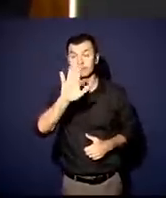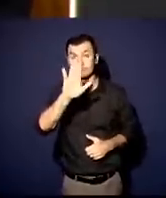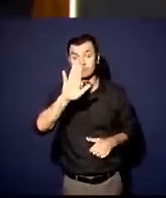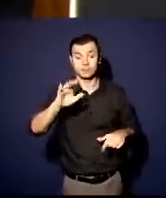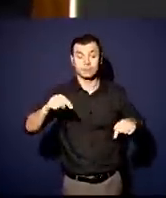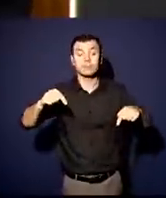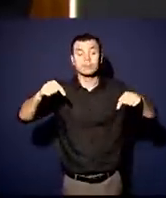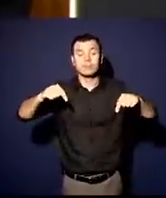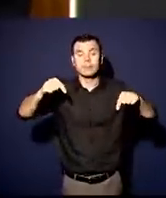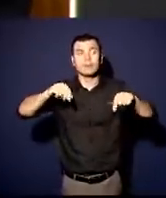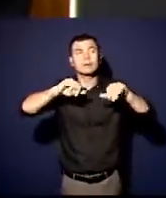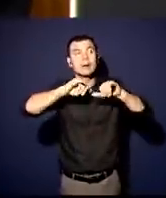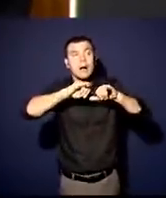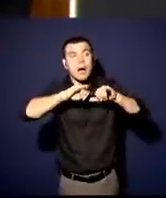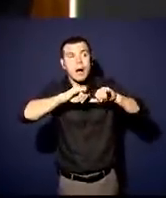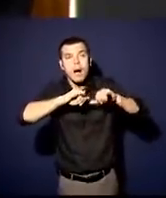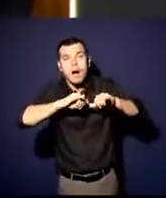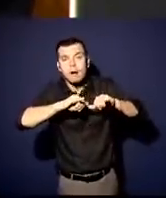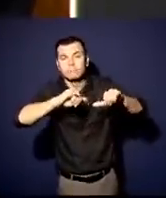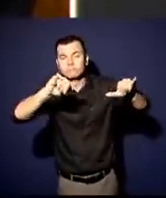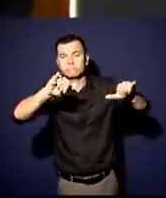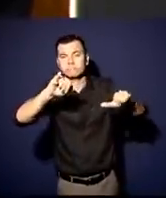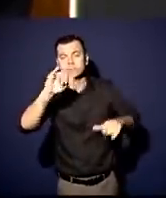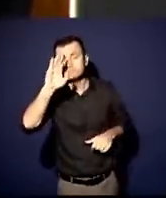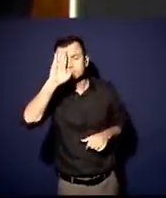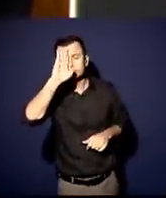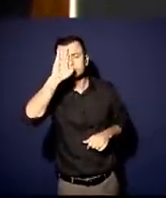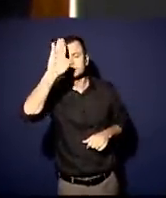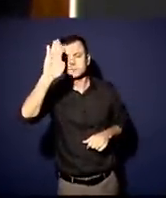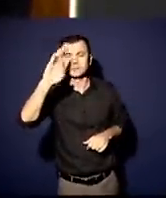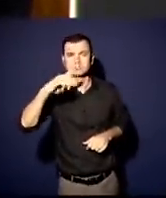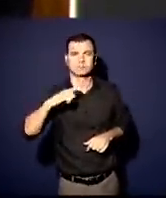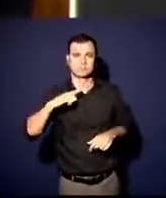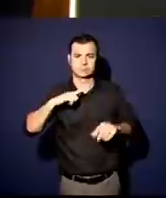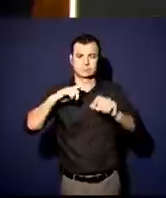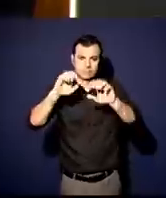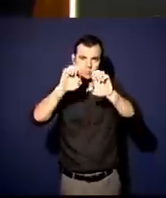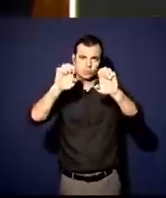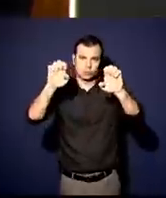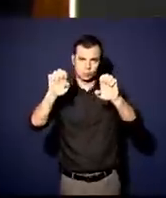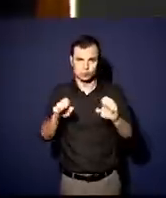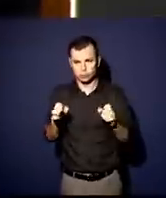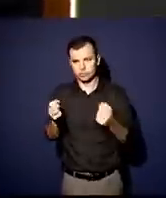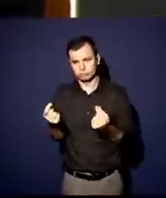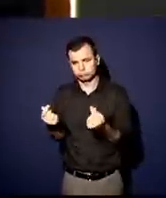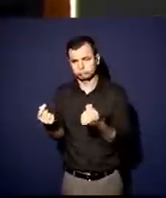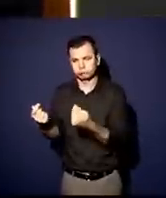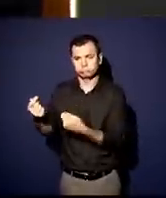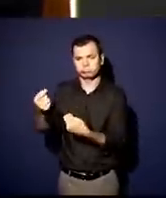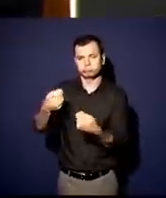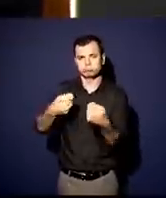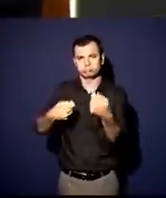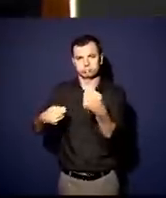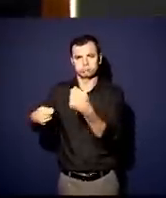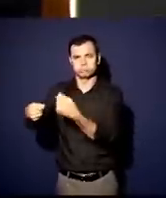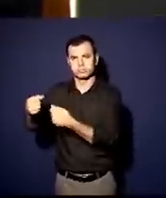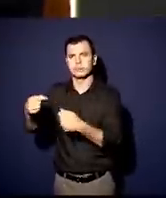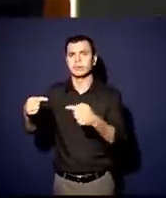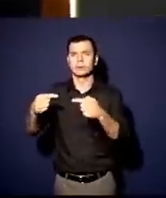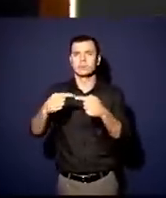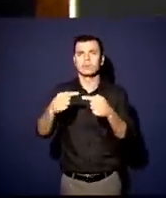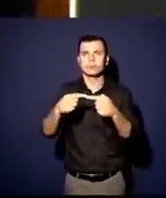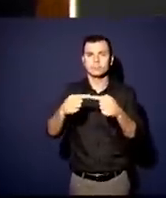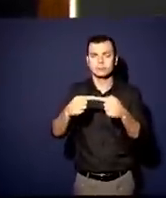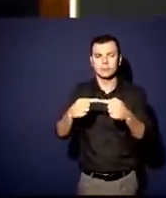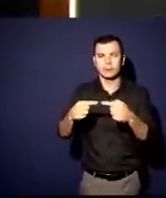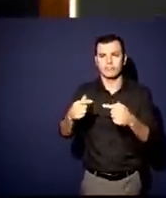a notícia principal que se tem da estrutura do mercado de trabalho, né, o que a gente chama de